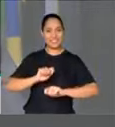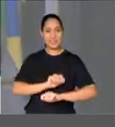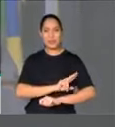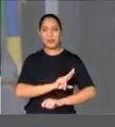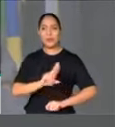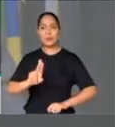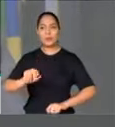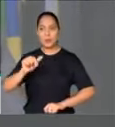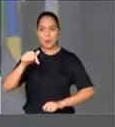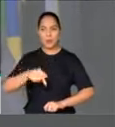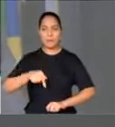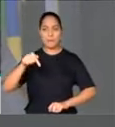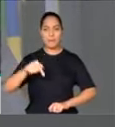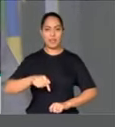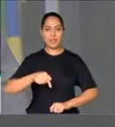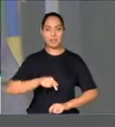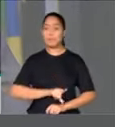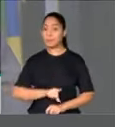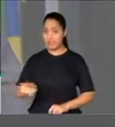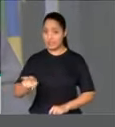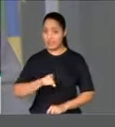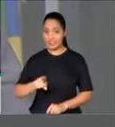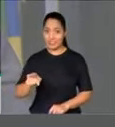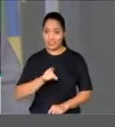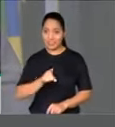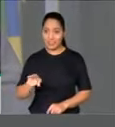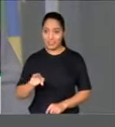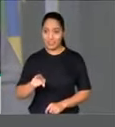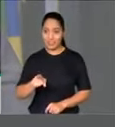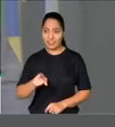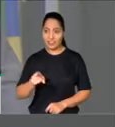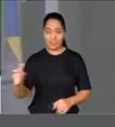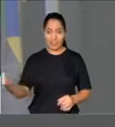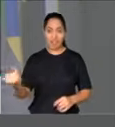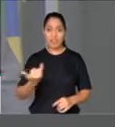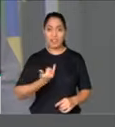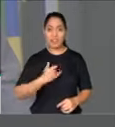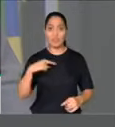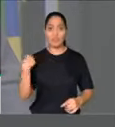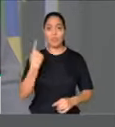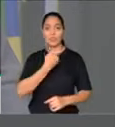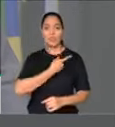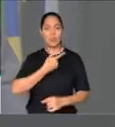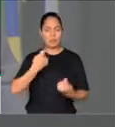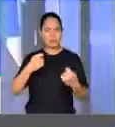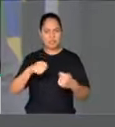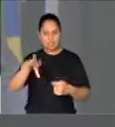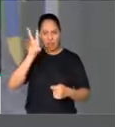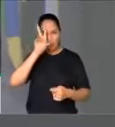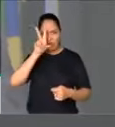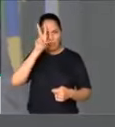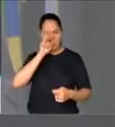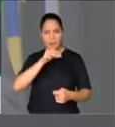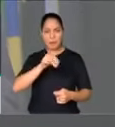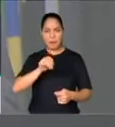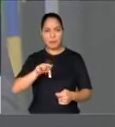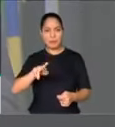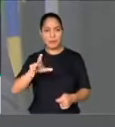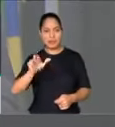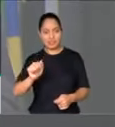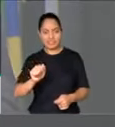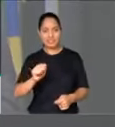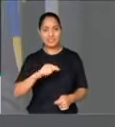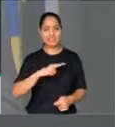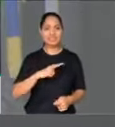este plenário, e ele disse que eu acho que isso nós temos que ser o nosso mantra nesses tempos